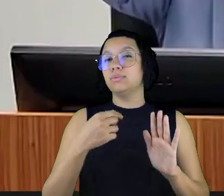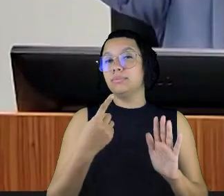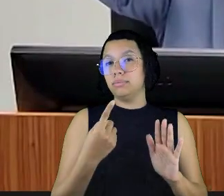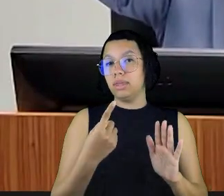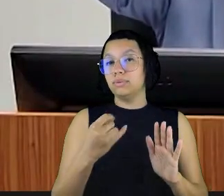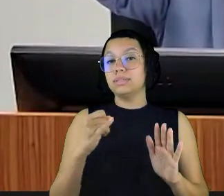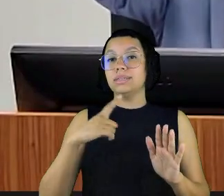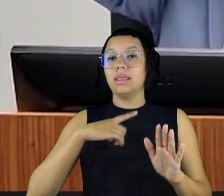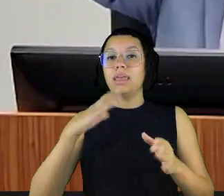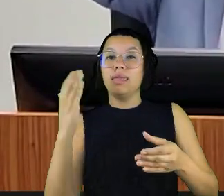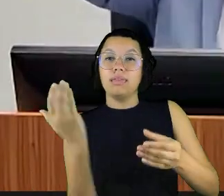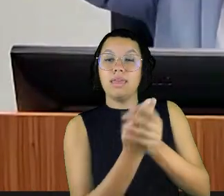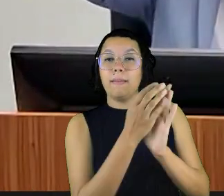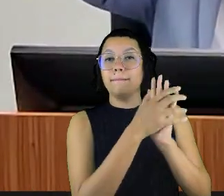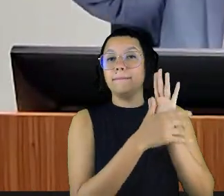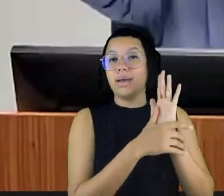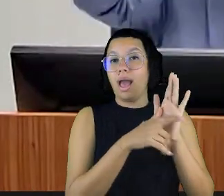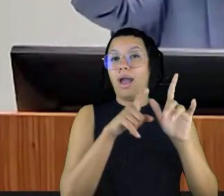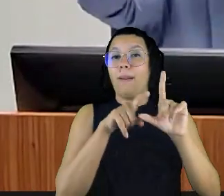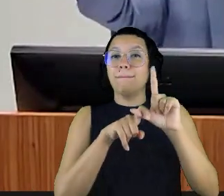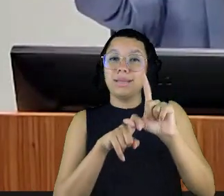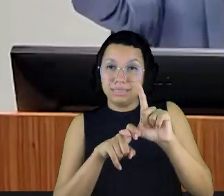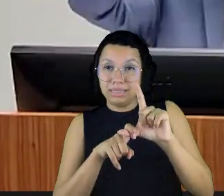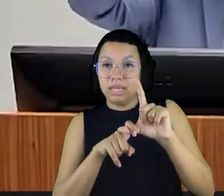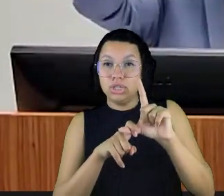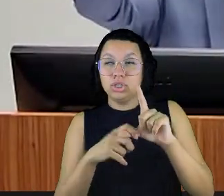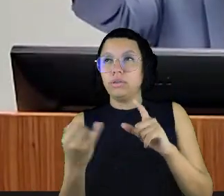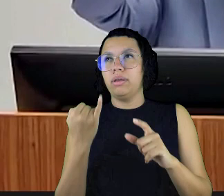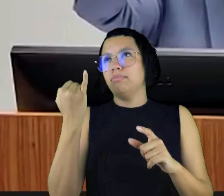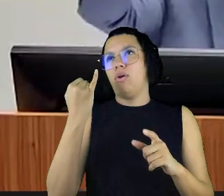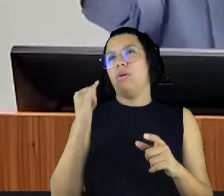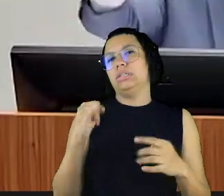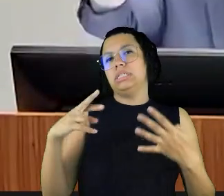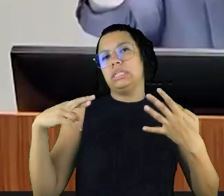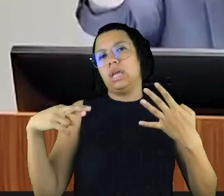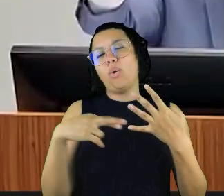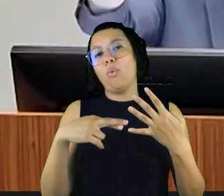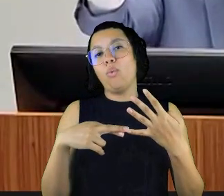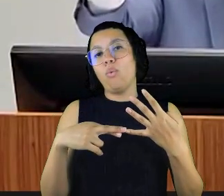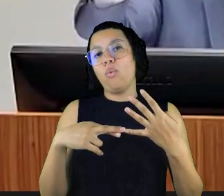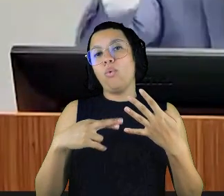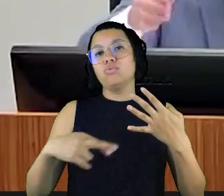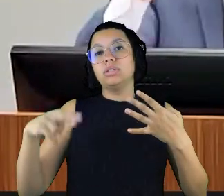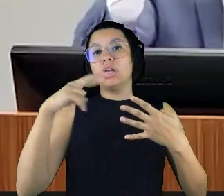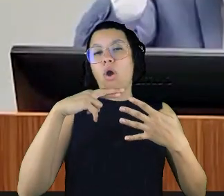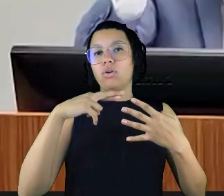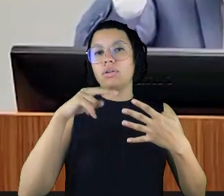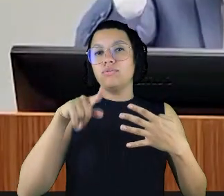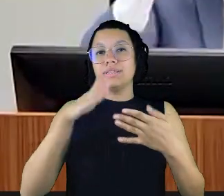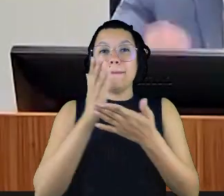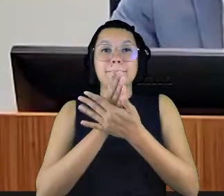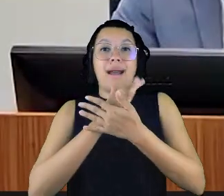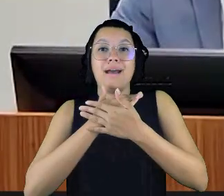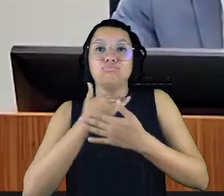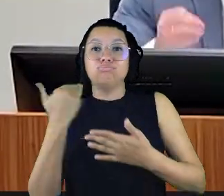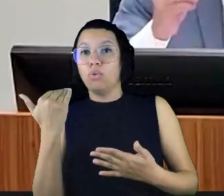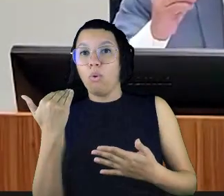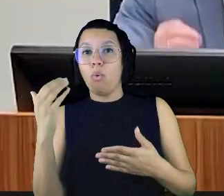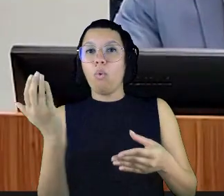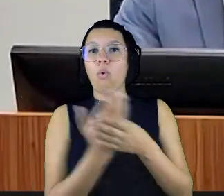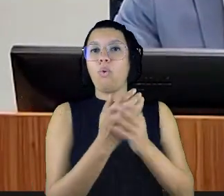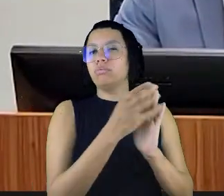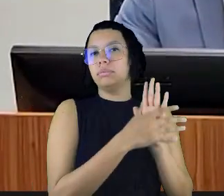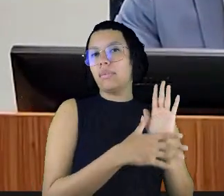recurso extraordinário, você matou os embargos. Então, vejam, a liquidação